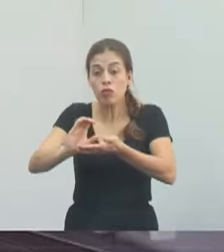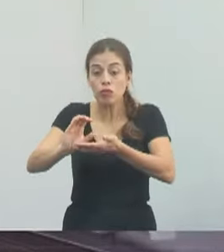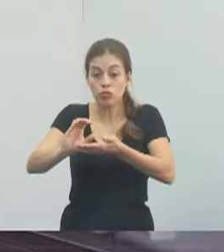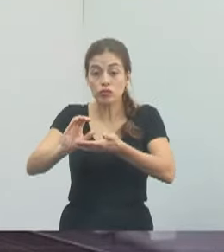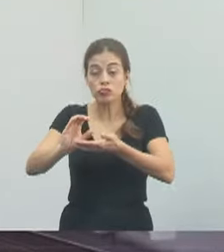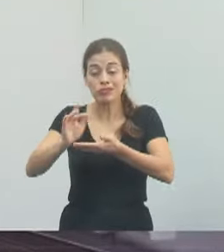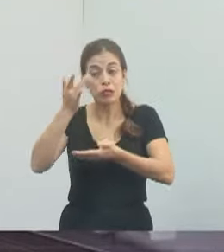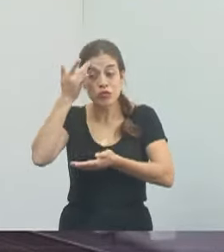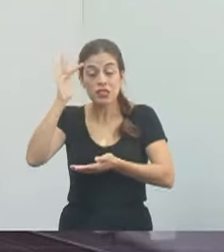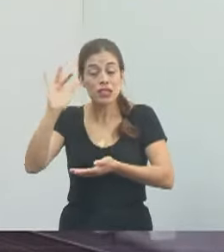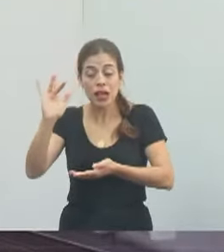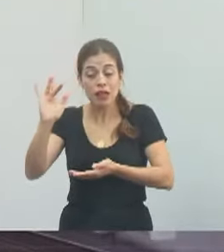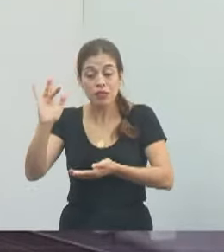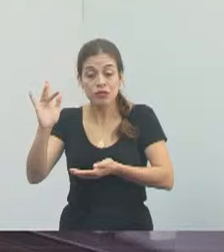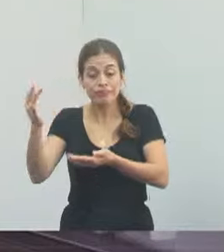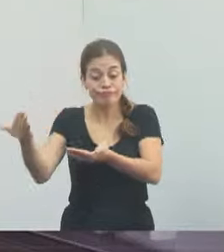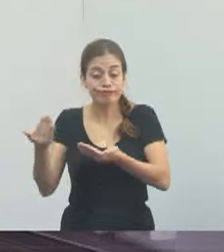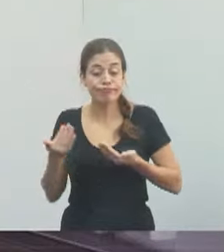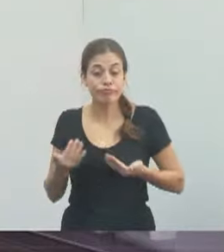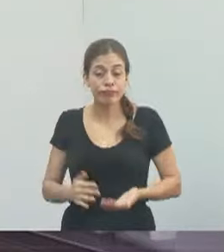nós não temos um retorno